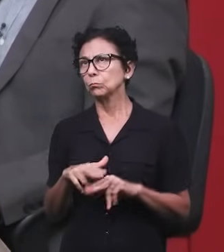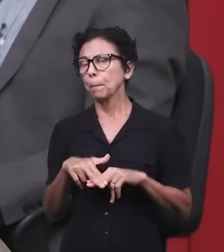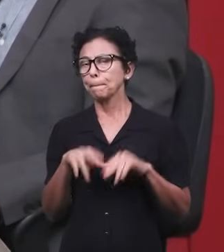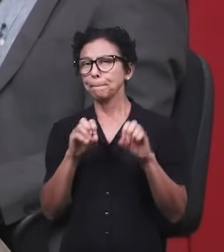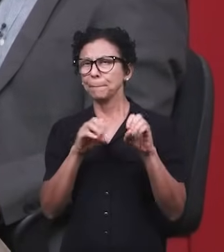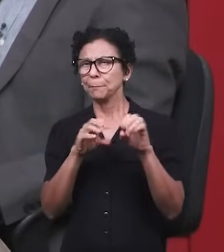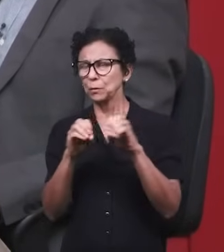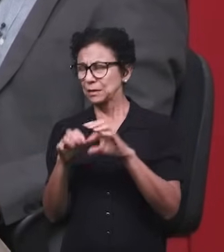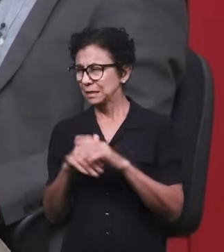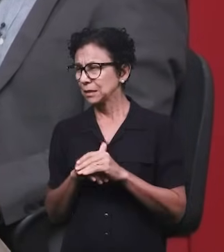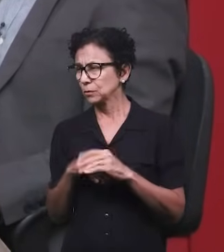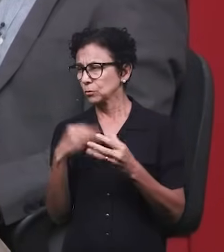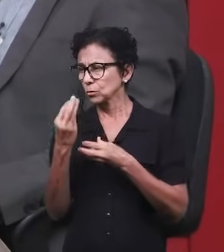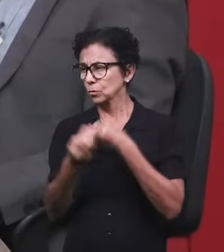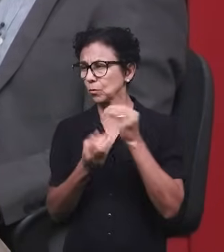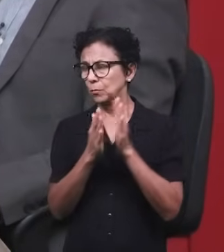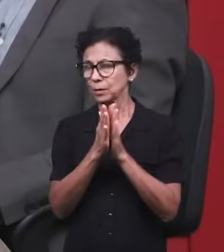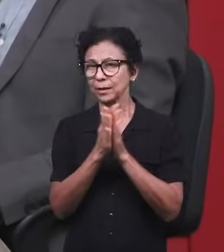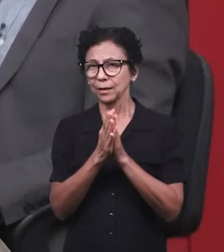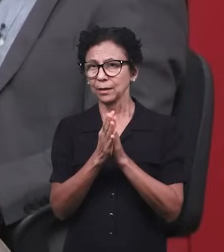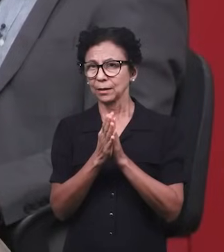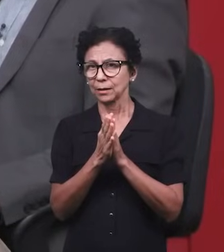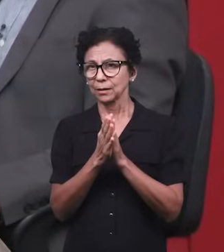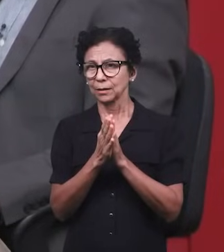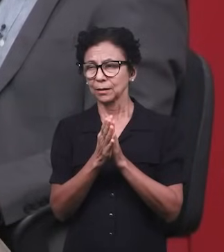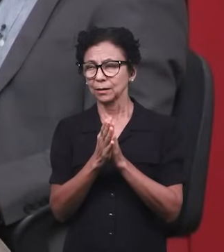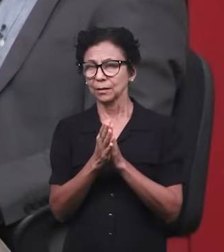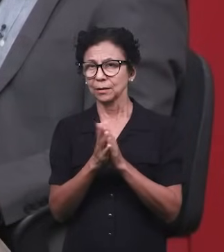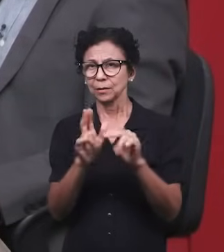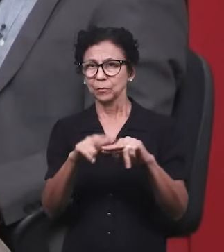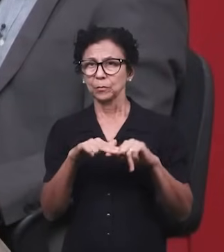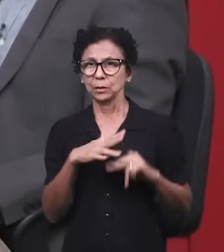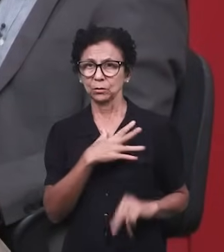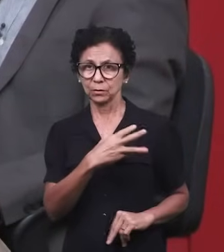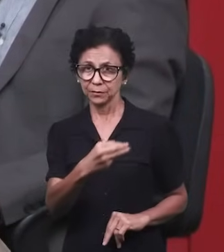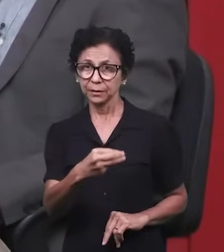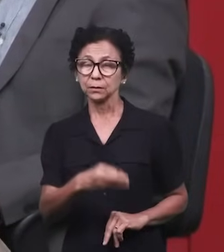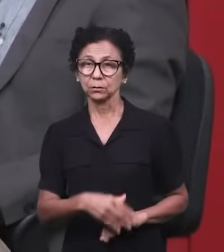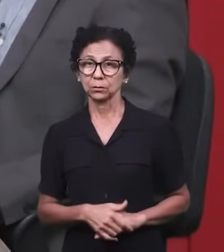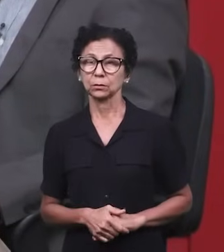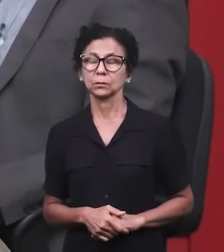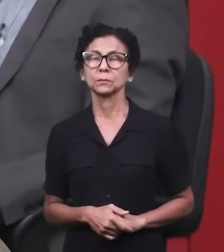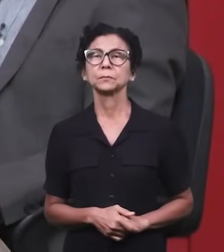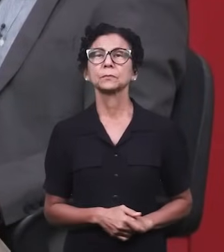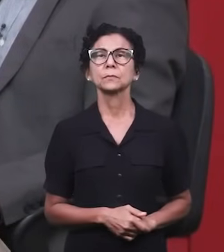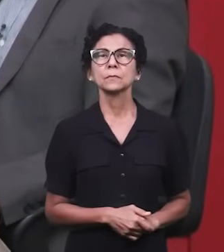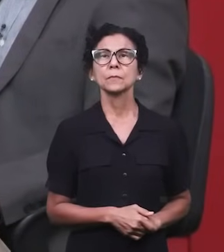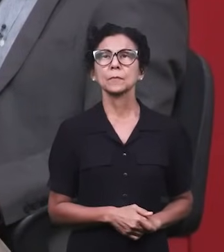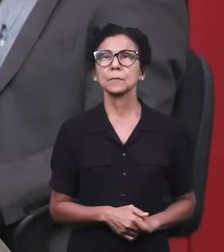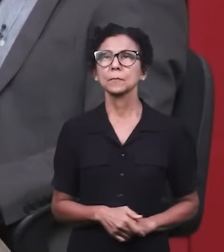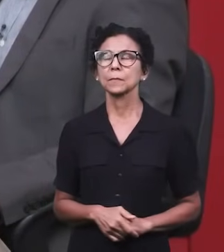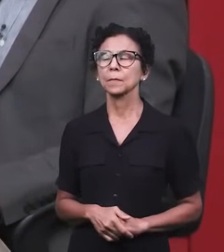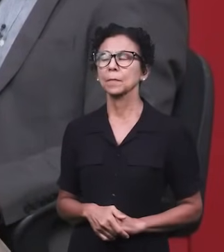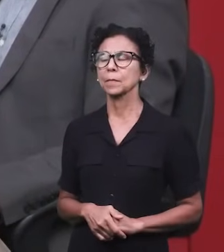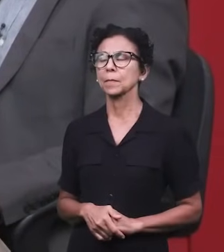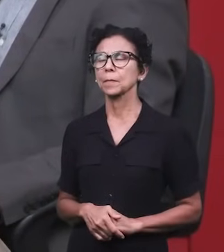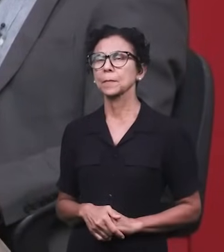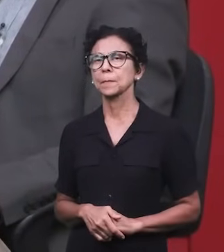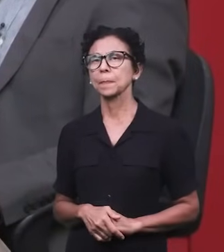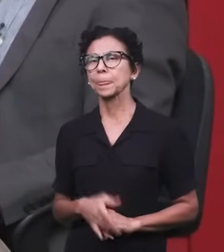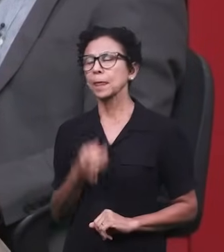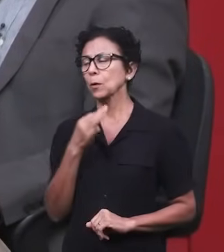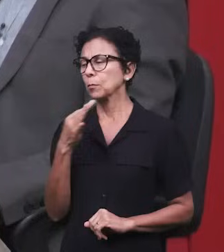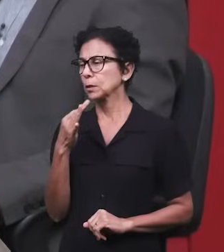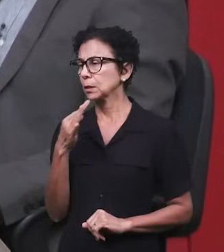ela começou a orar pelo filho antes mesmo dela conceber. Né? Quer dizer, isso traz um ensinamento para um pai, para